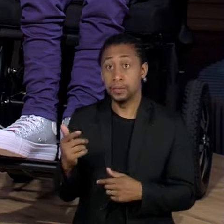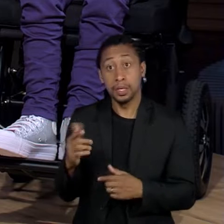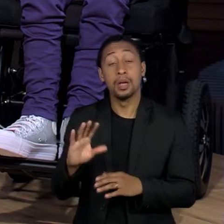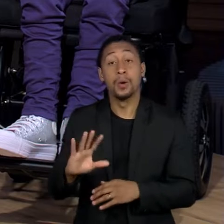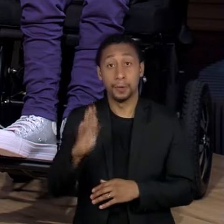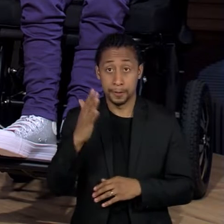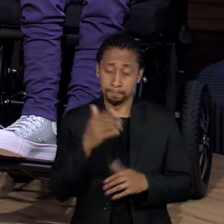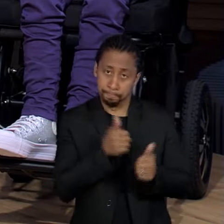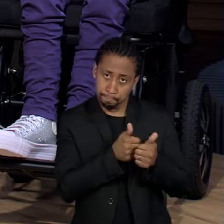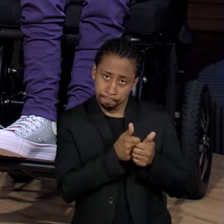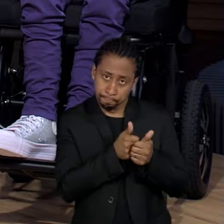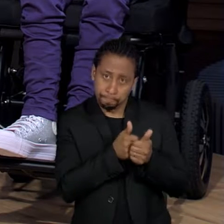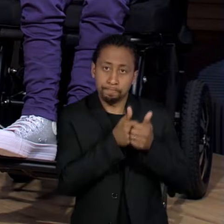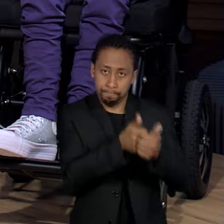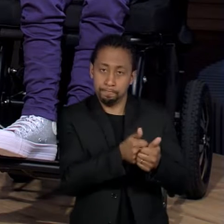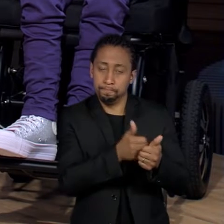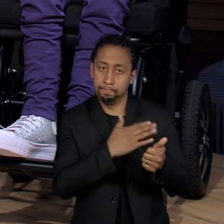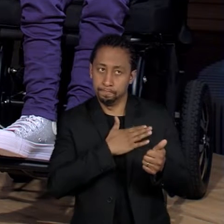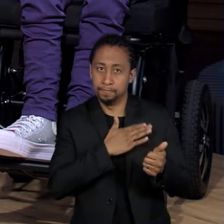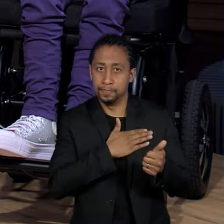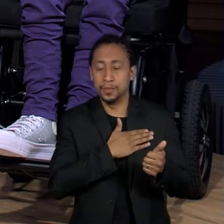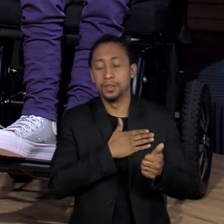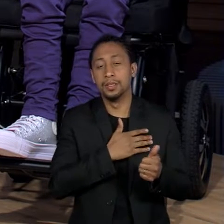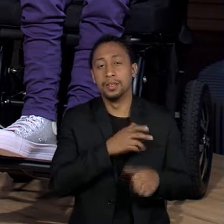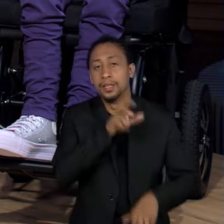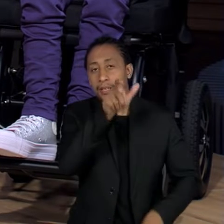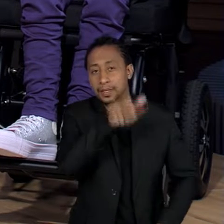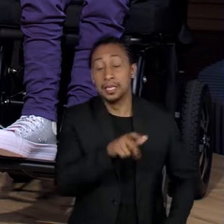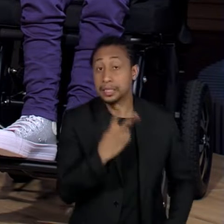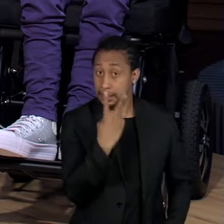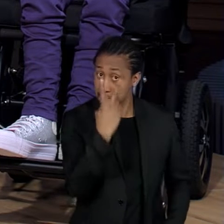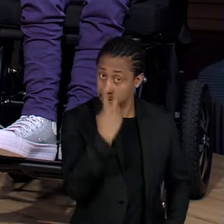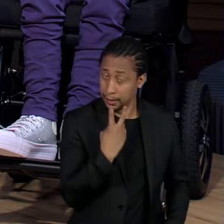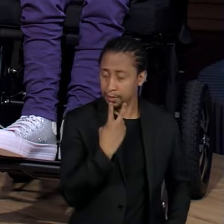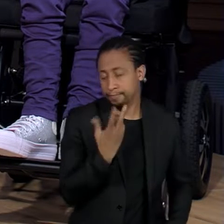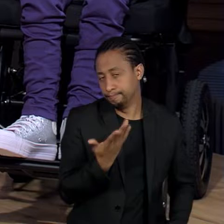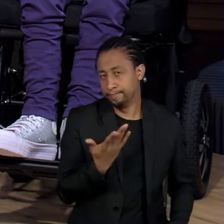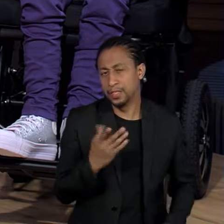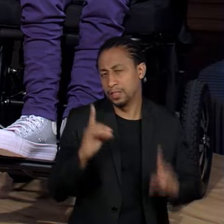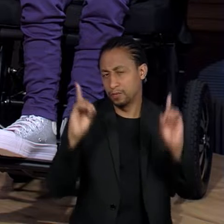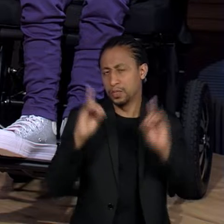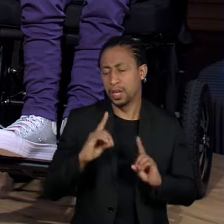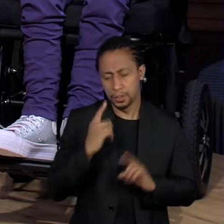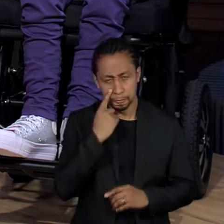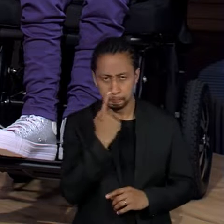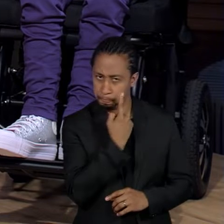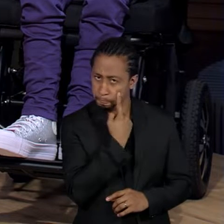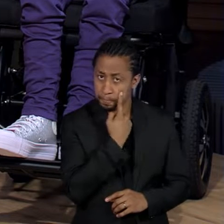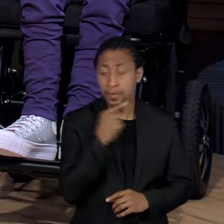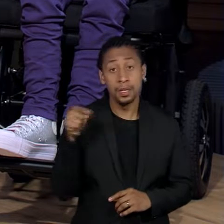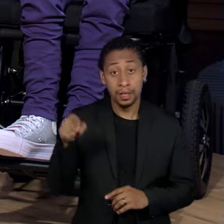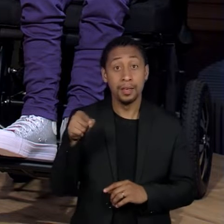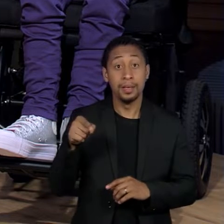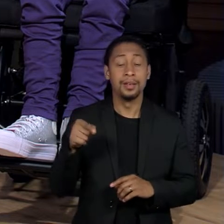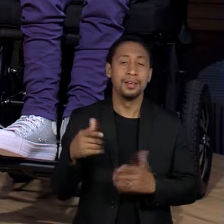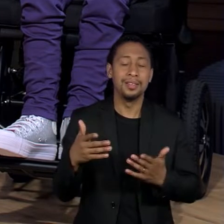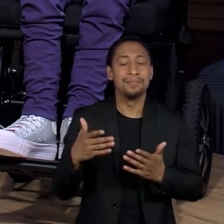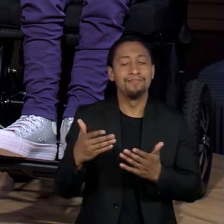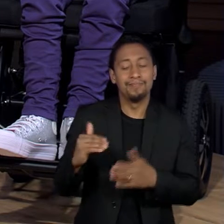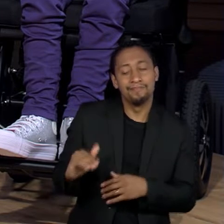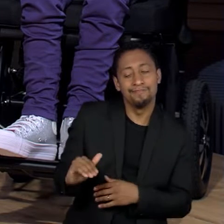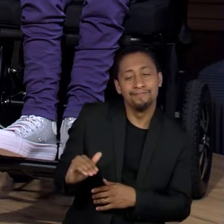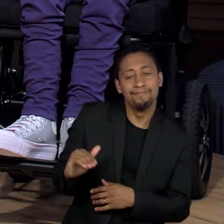cego com deficiência visual, né? E ele estava na final da